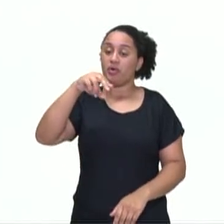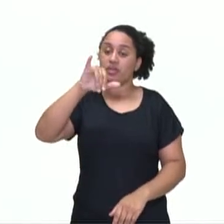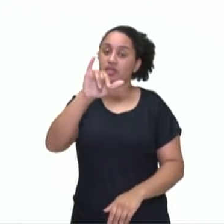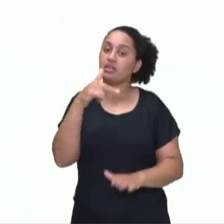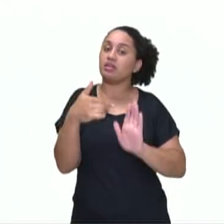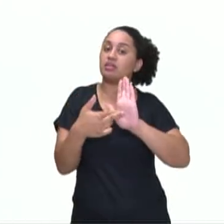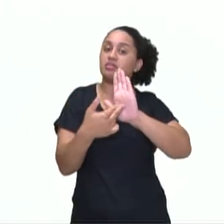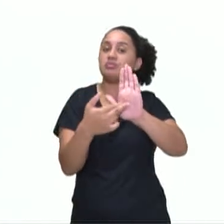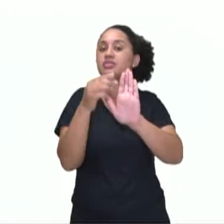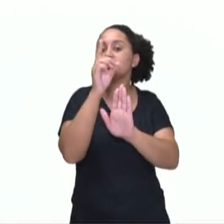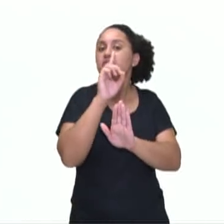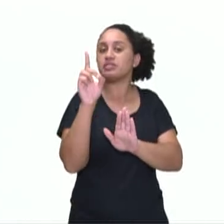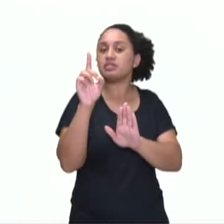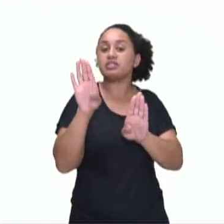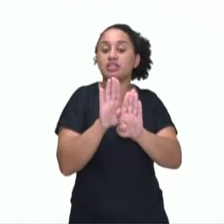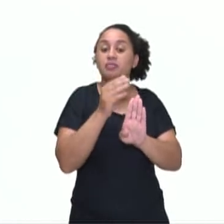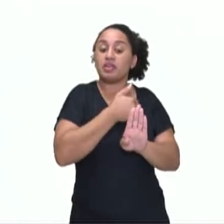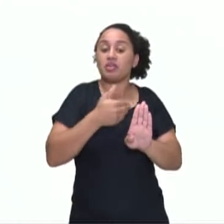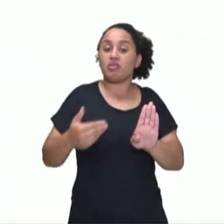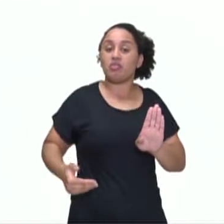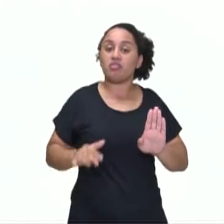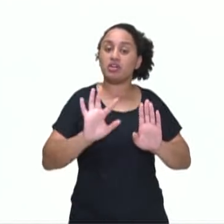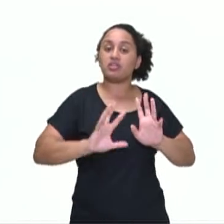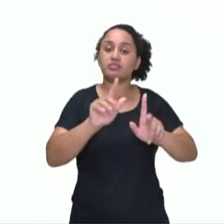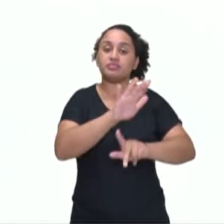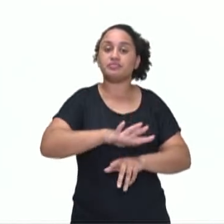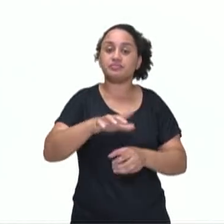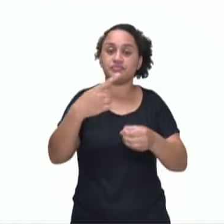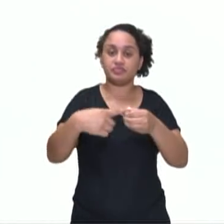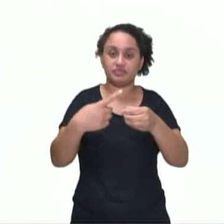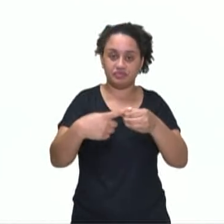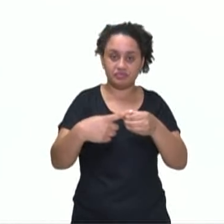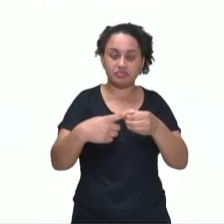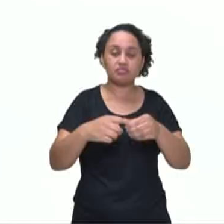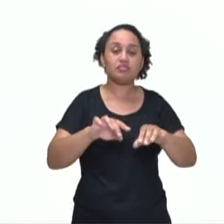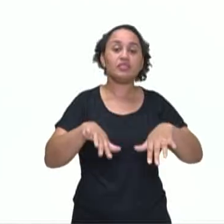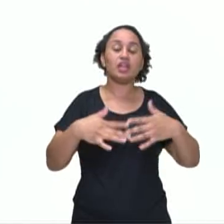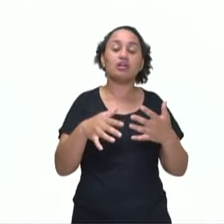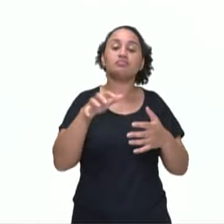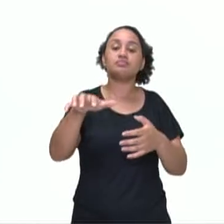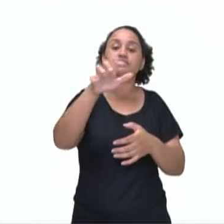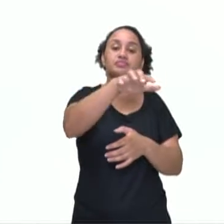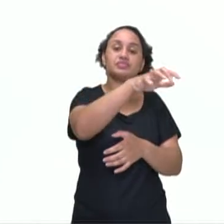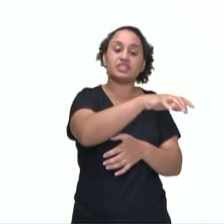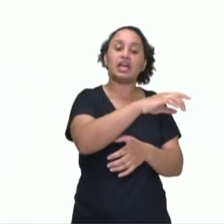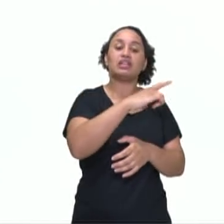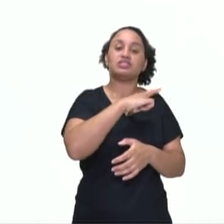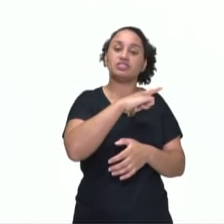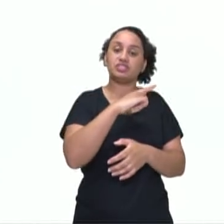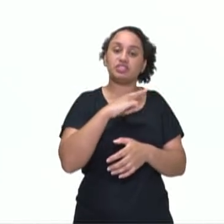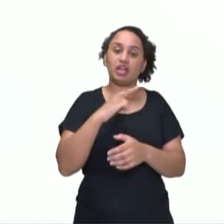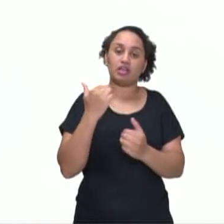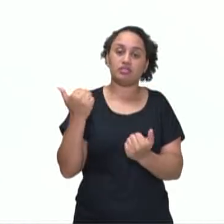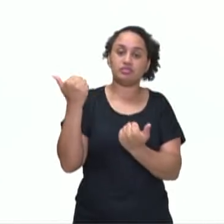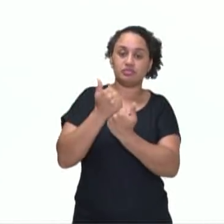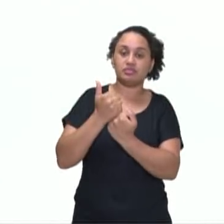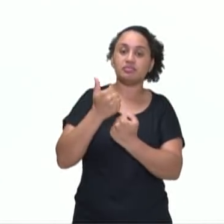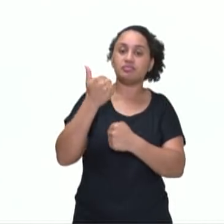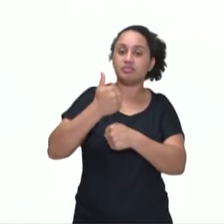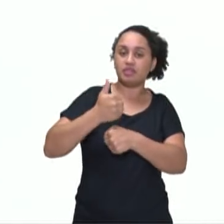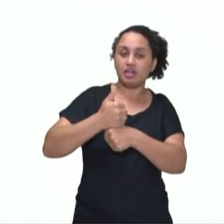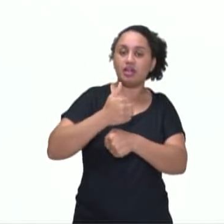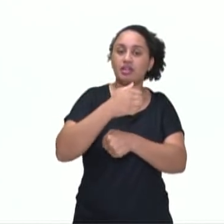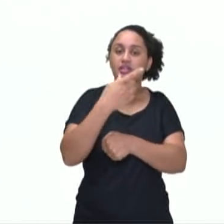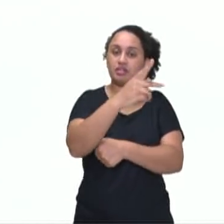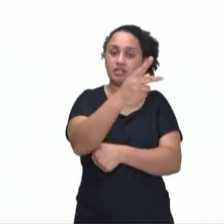também governante da comunidade, composta por várias aldeias, cada qual com o seu chefe que cuidava dos seus